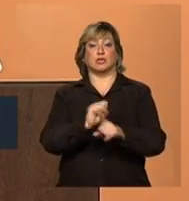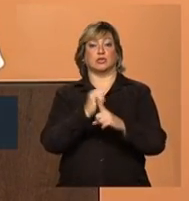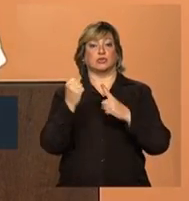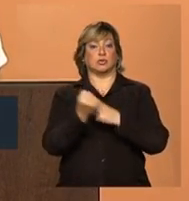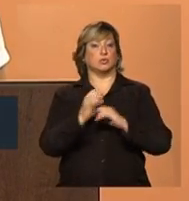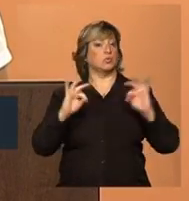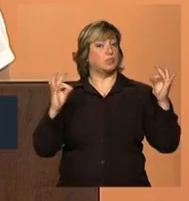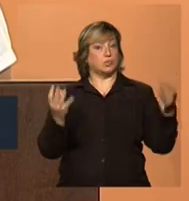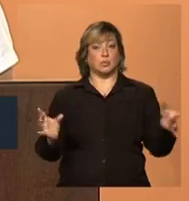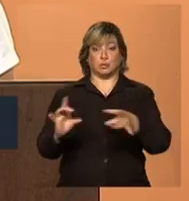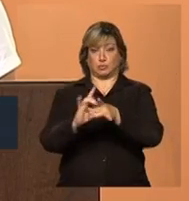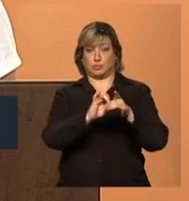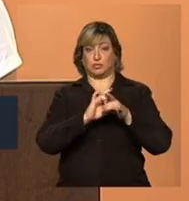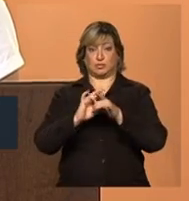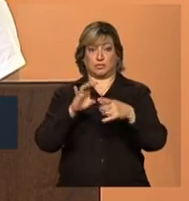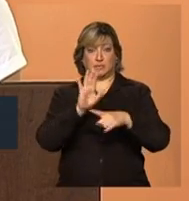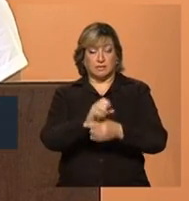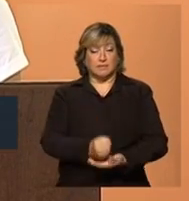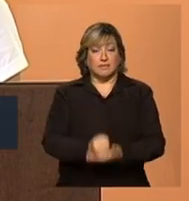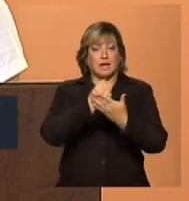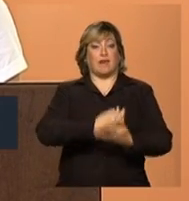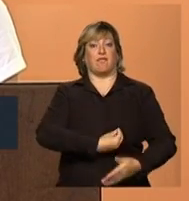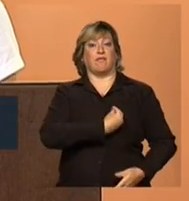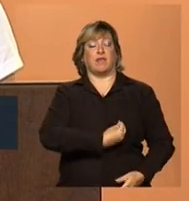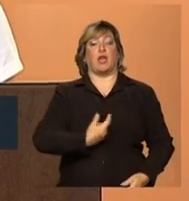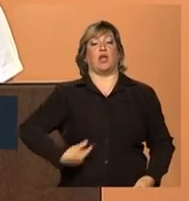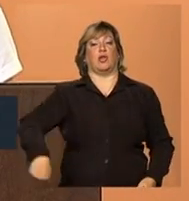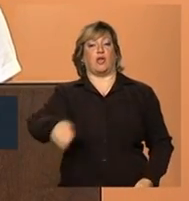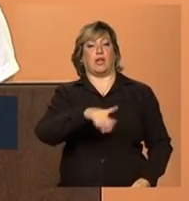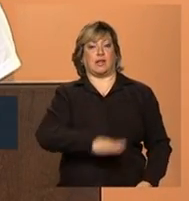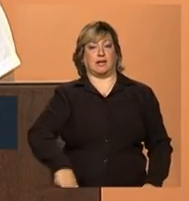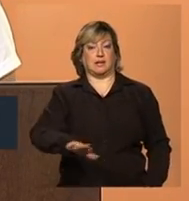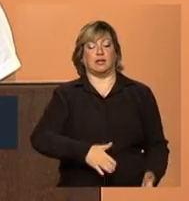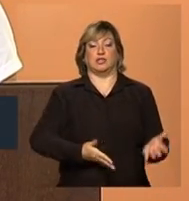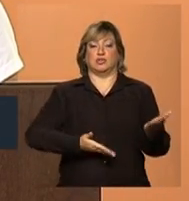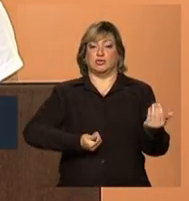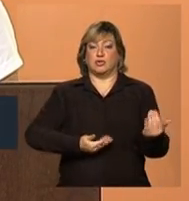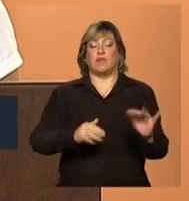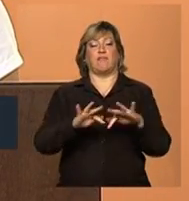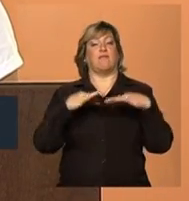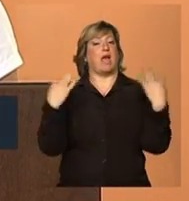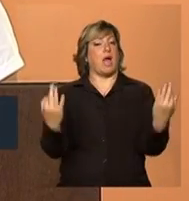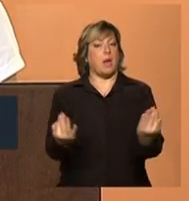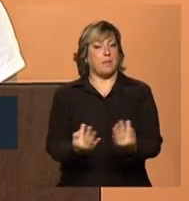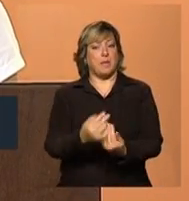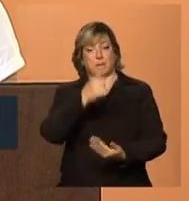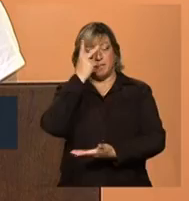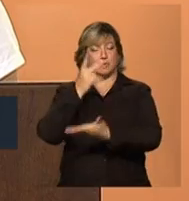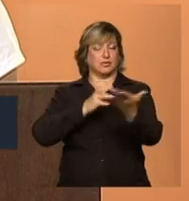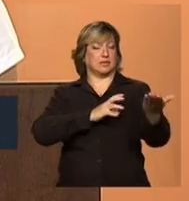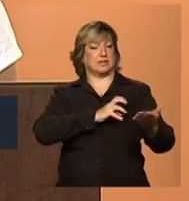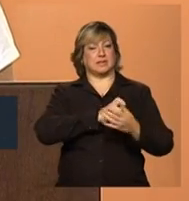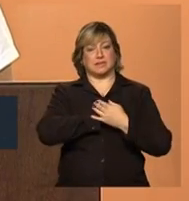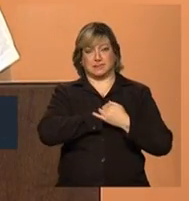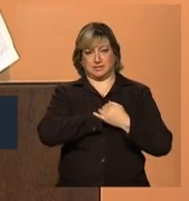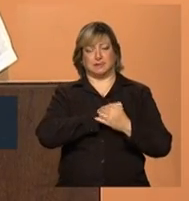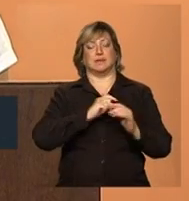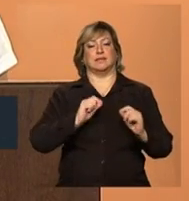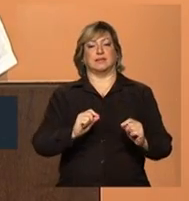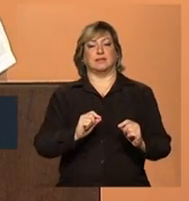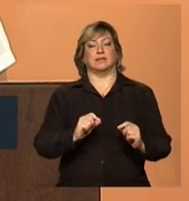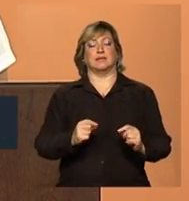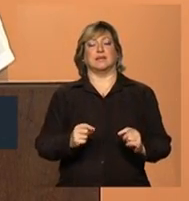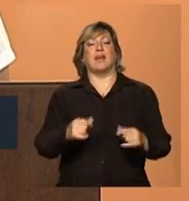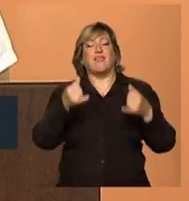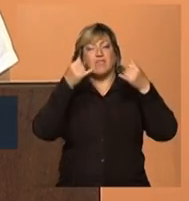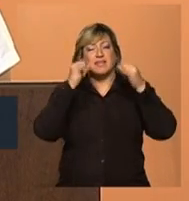sociedade pela preservação da vida de nossas crianças, jovens, familiares e pessoas queridas. Para preservar da